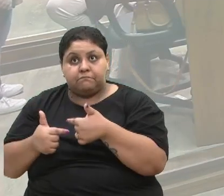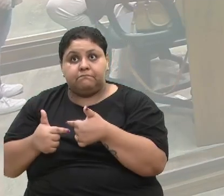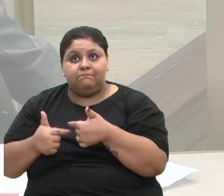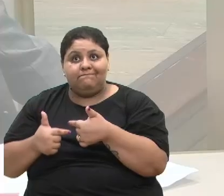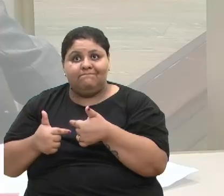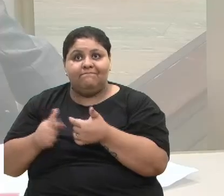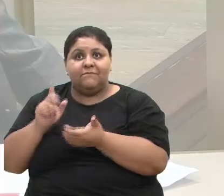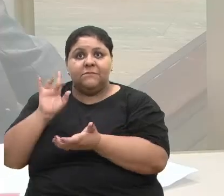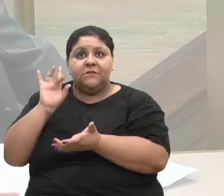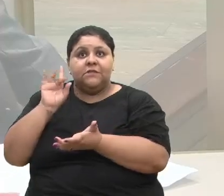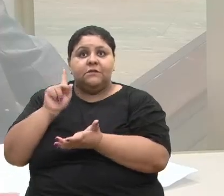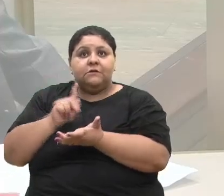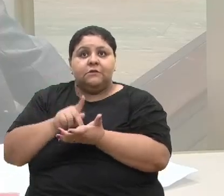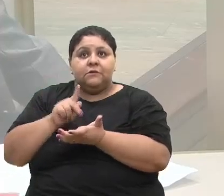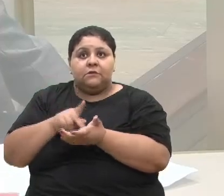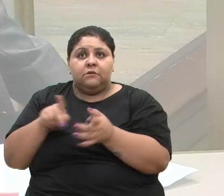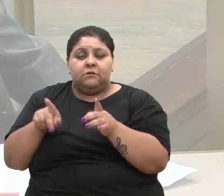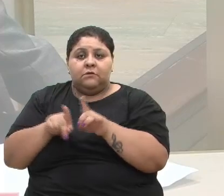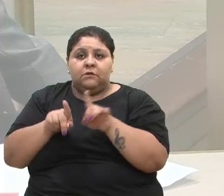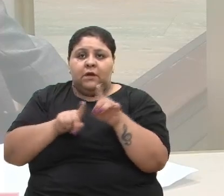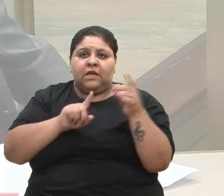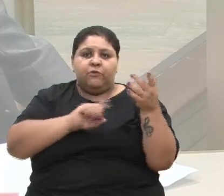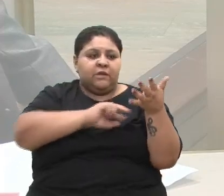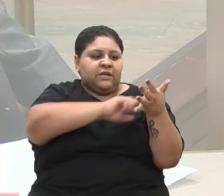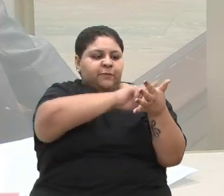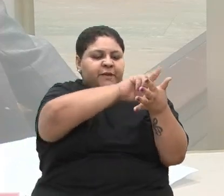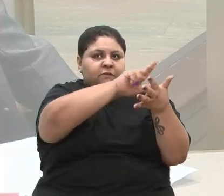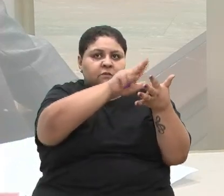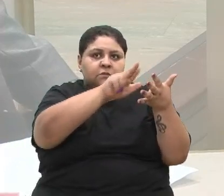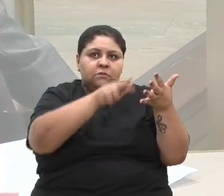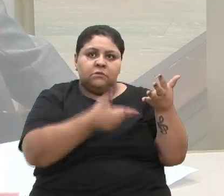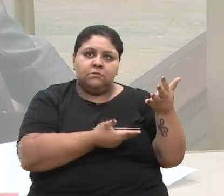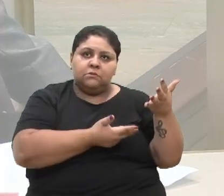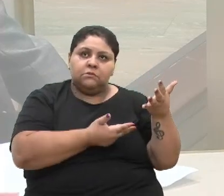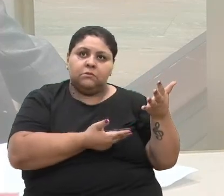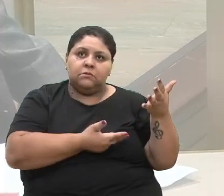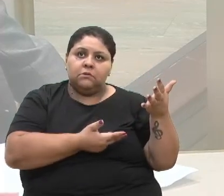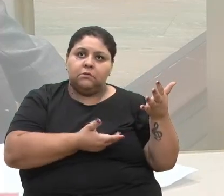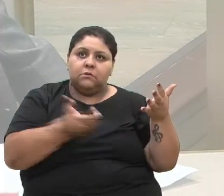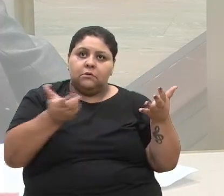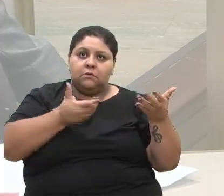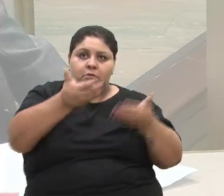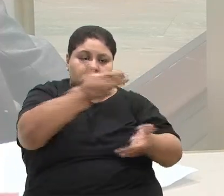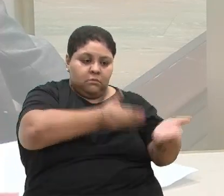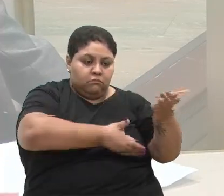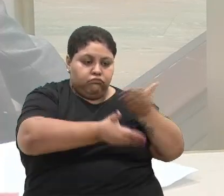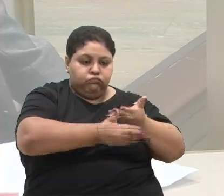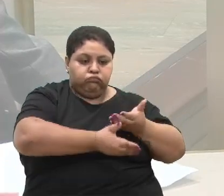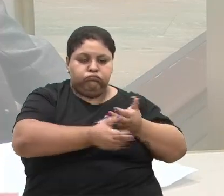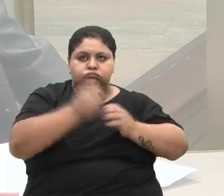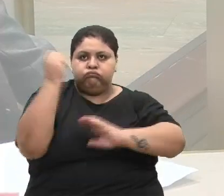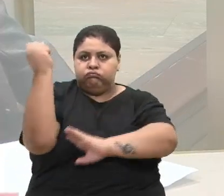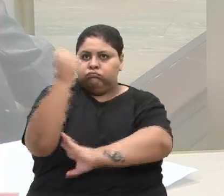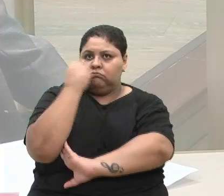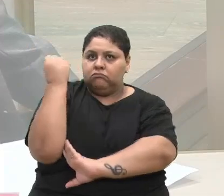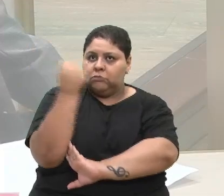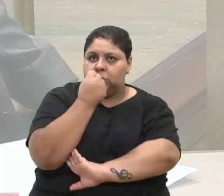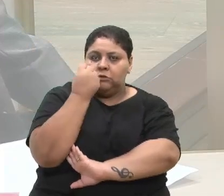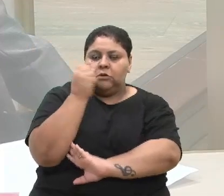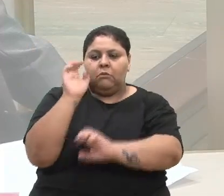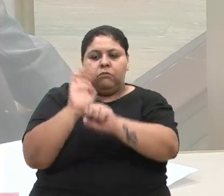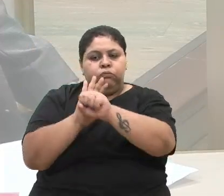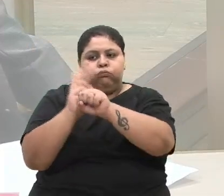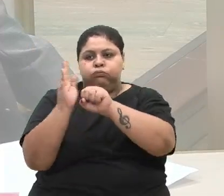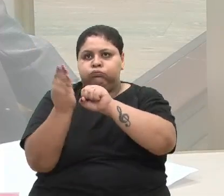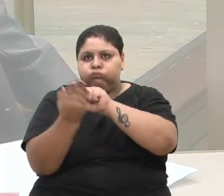de fato, né, tem acontecido diversas situações de saúde que exigem, né, um atendimento emergencial. Fomos da Covid